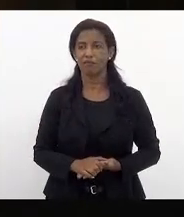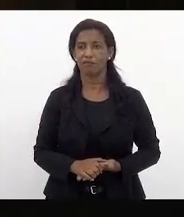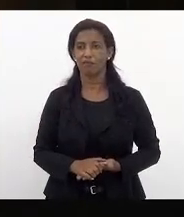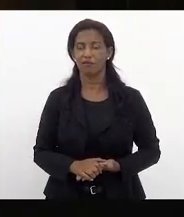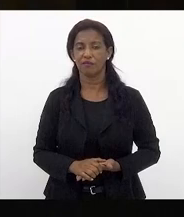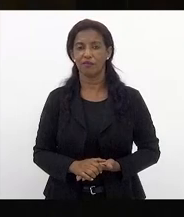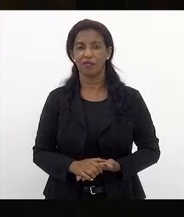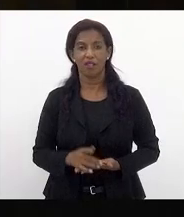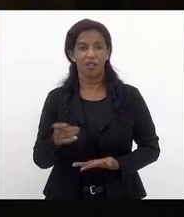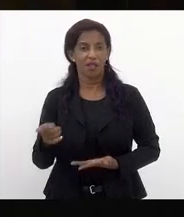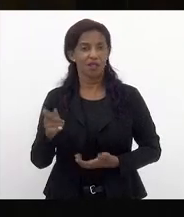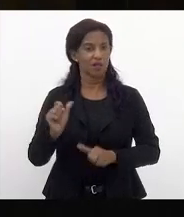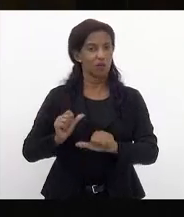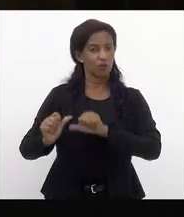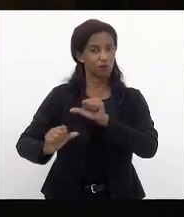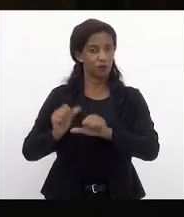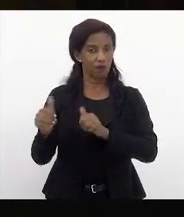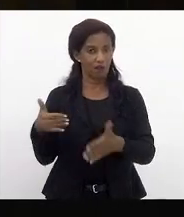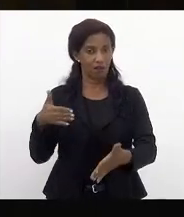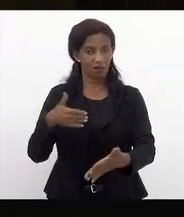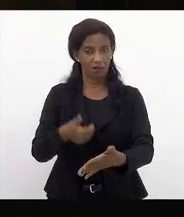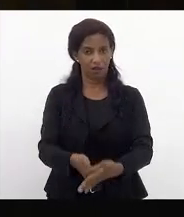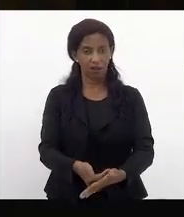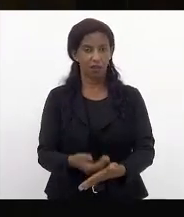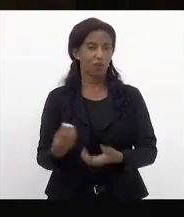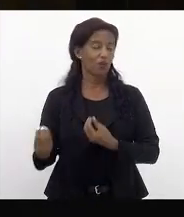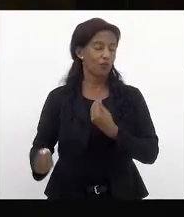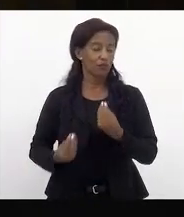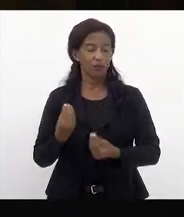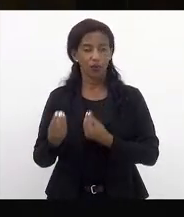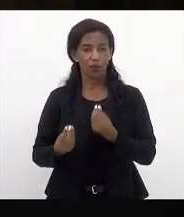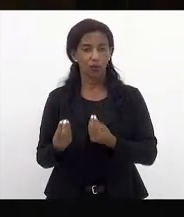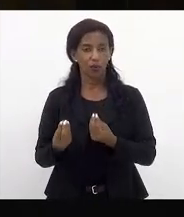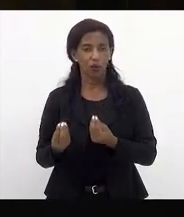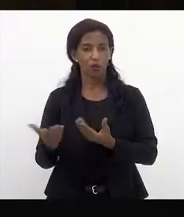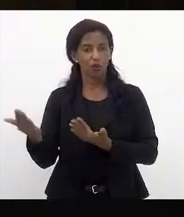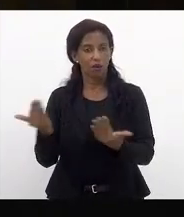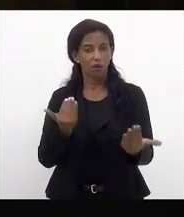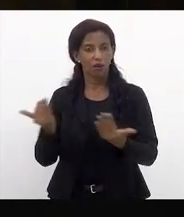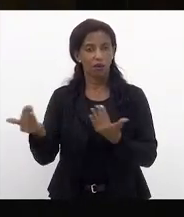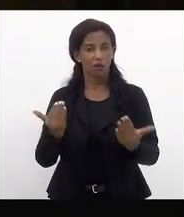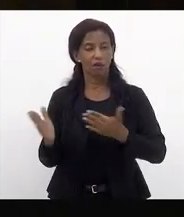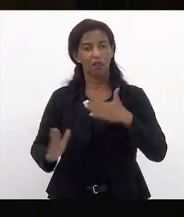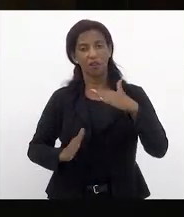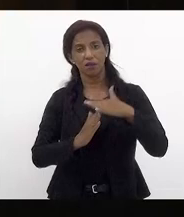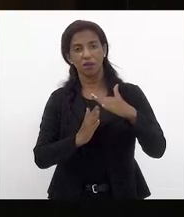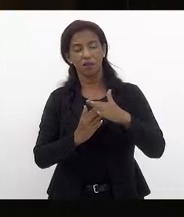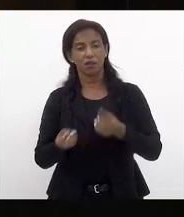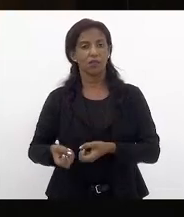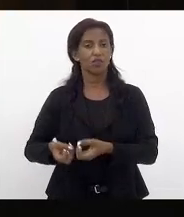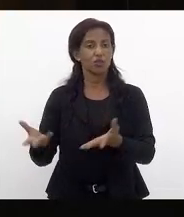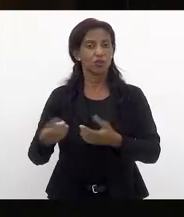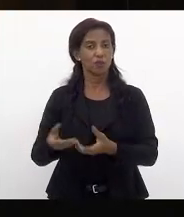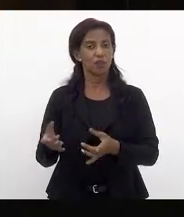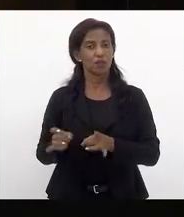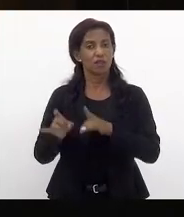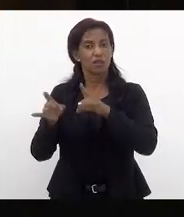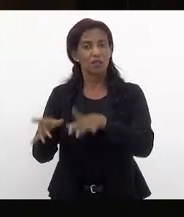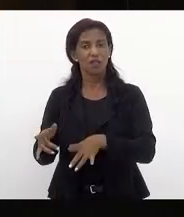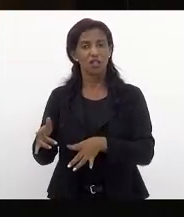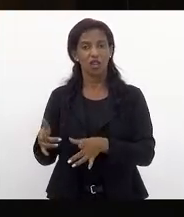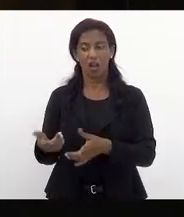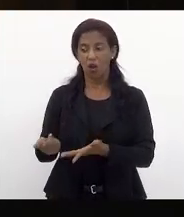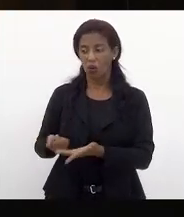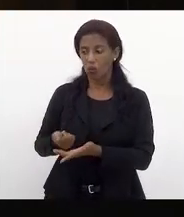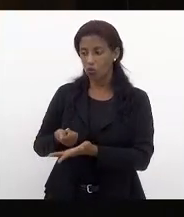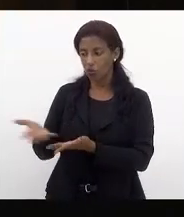se só fará esse salvamento até aqui, como, né, estabelecer esse teto nas despesas primárias e deixar as despesas